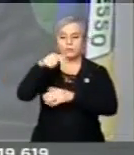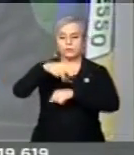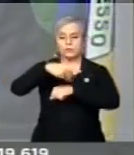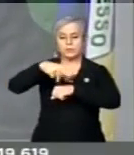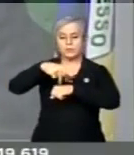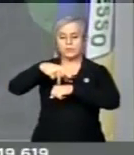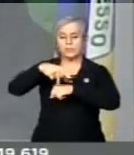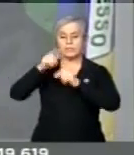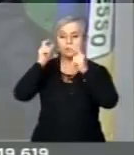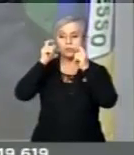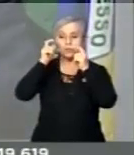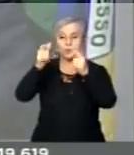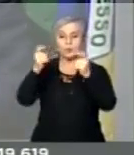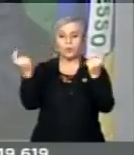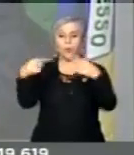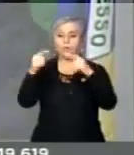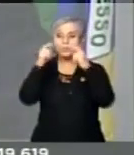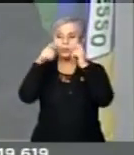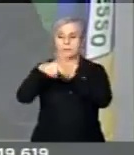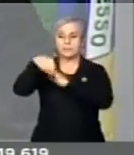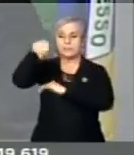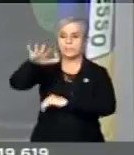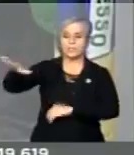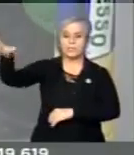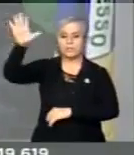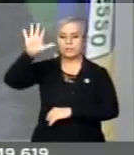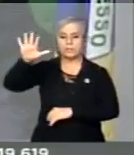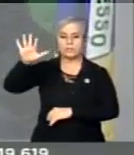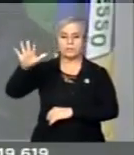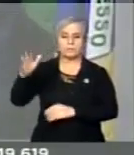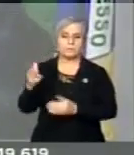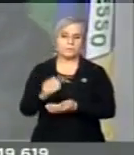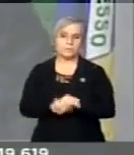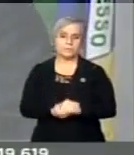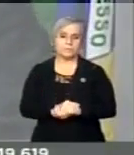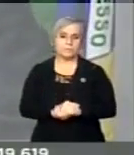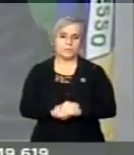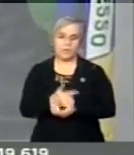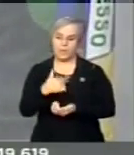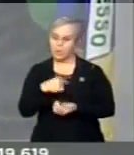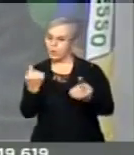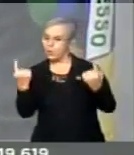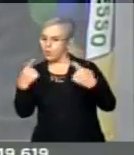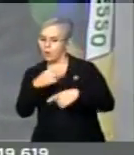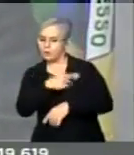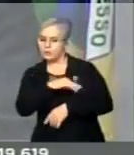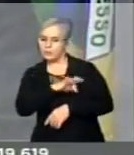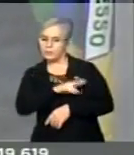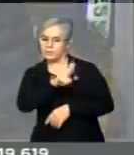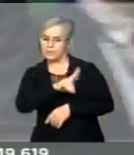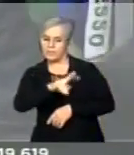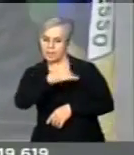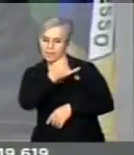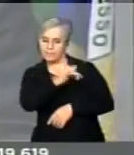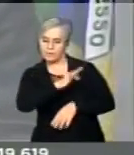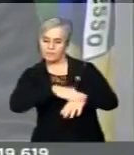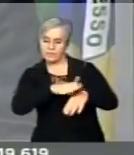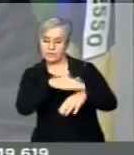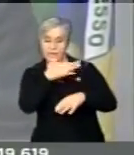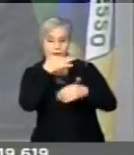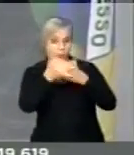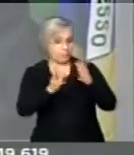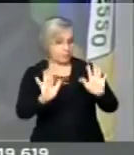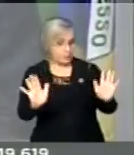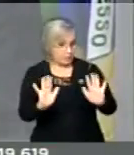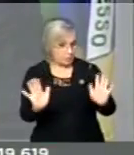Nordeste para colocar tudo dentro de um embate político que é legítimo. Eu não sou contra que o PT use seus argumentos, que faça um embate